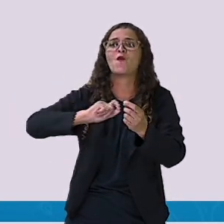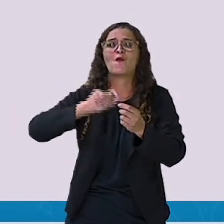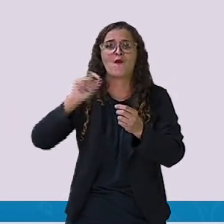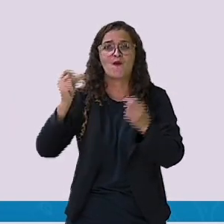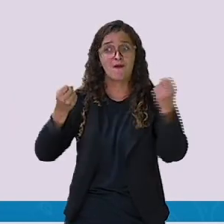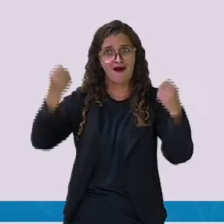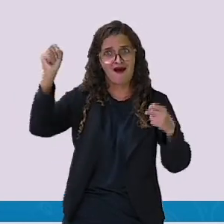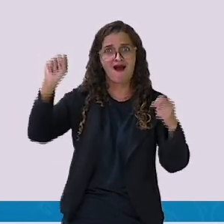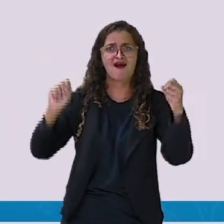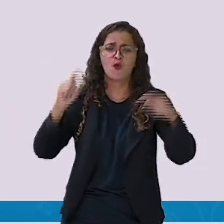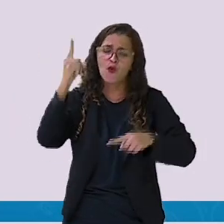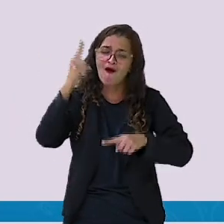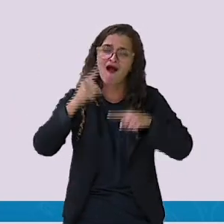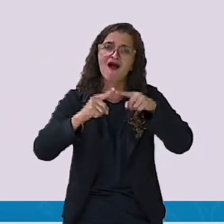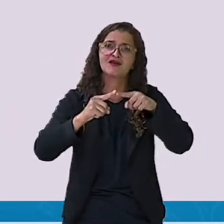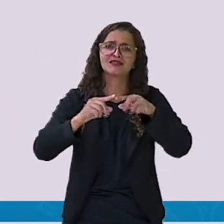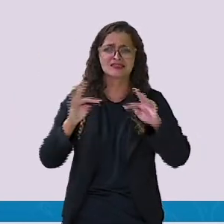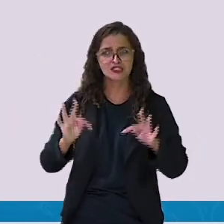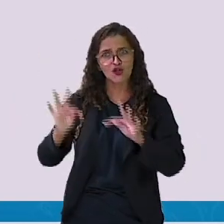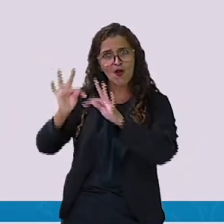máquinas.